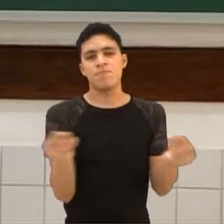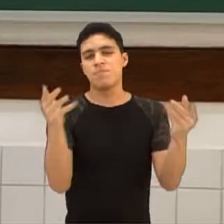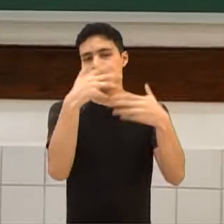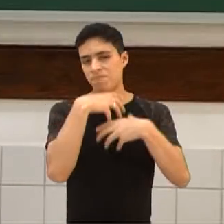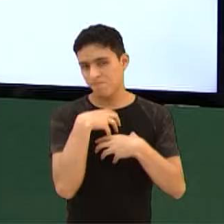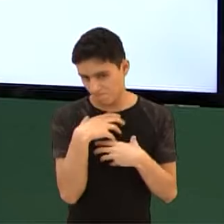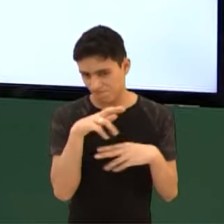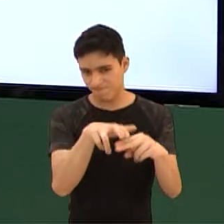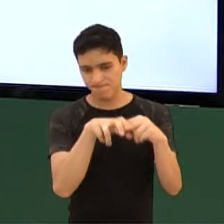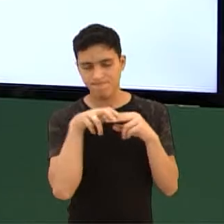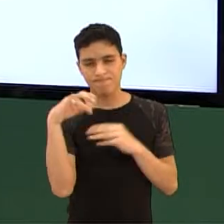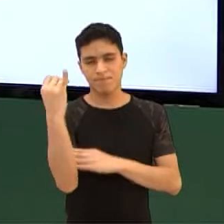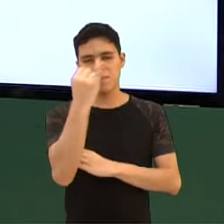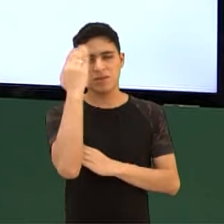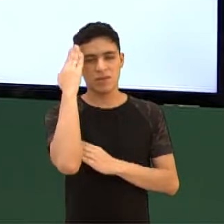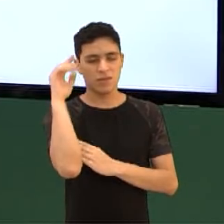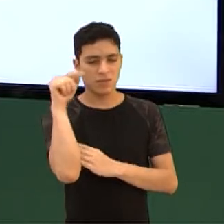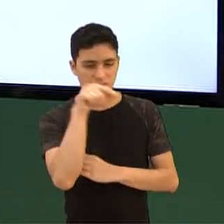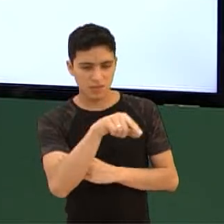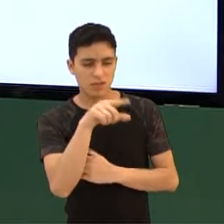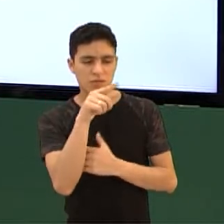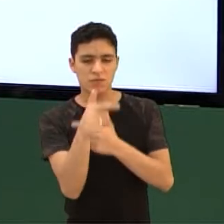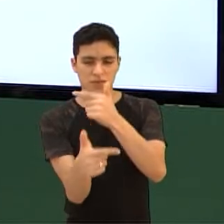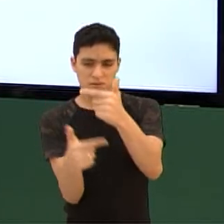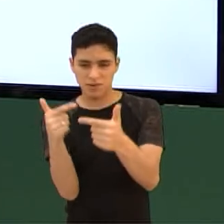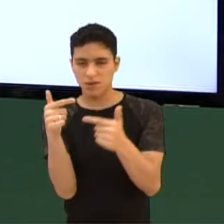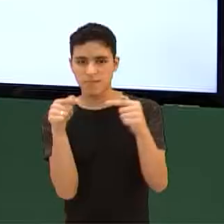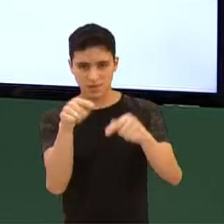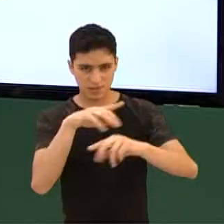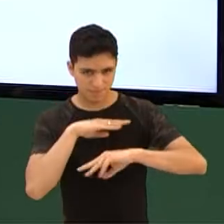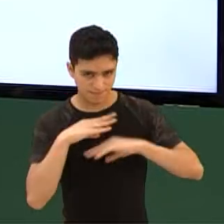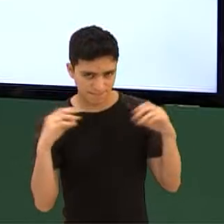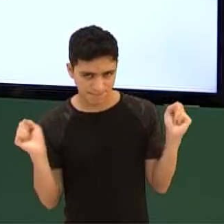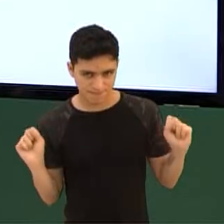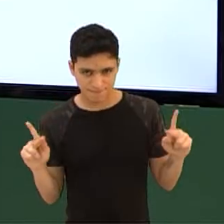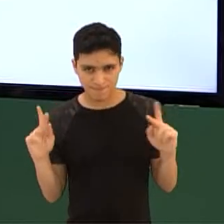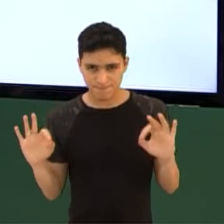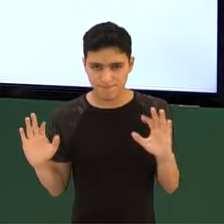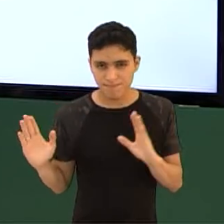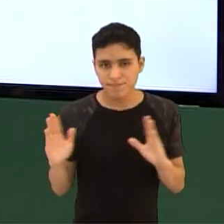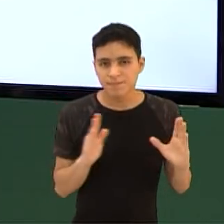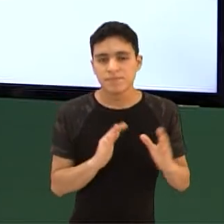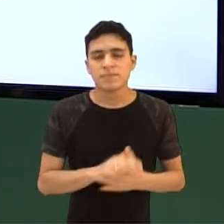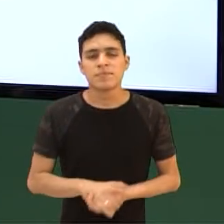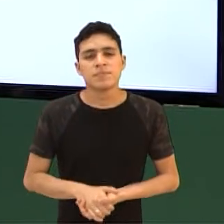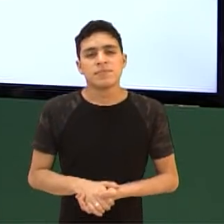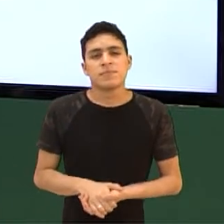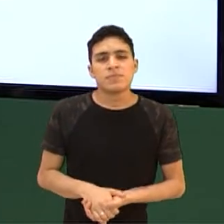maneira. Por isso que é importante a gente saber o trabalho nesse caso. Certo? Gente,